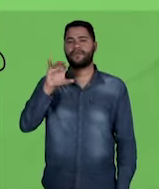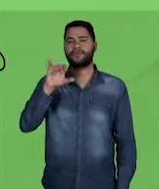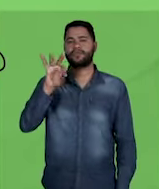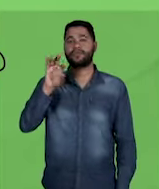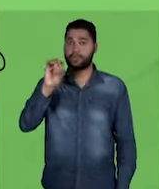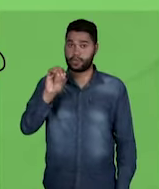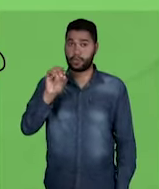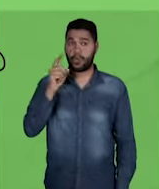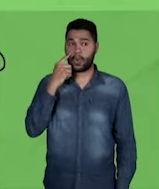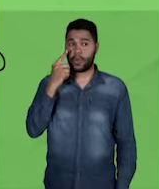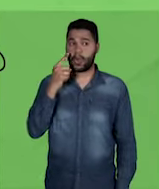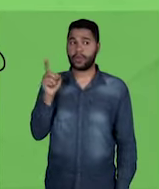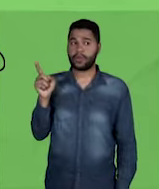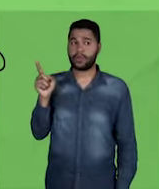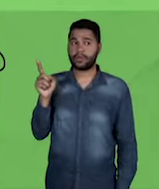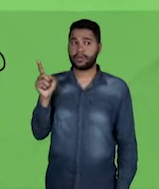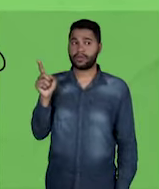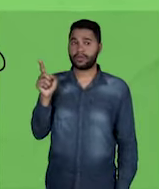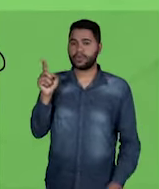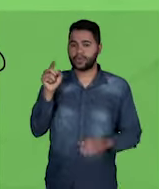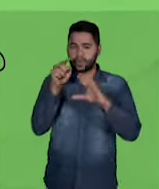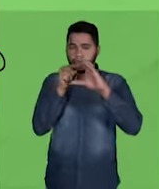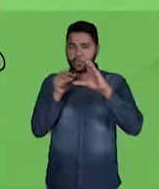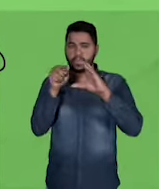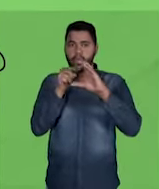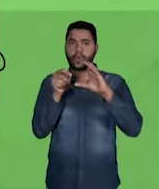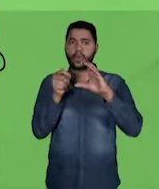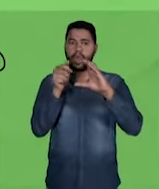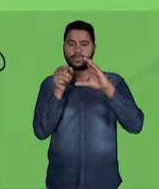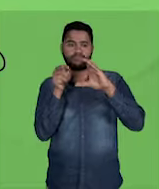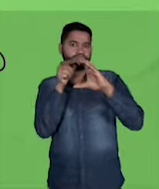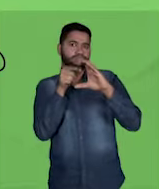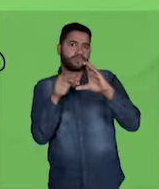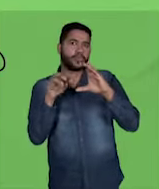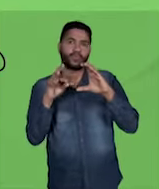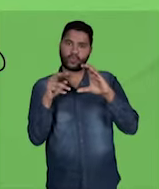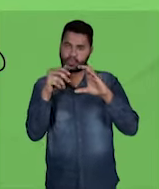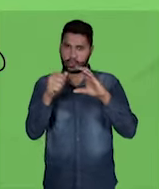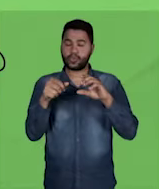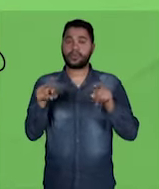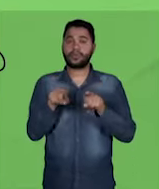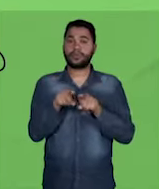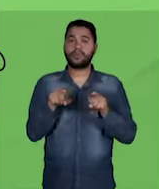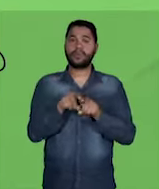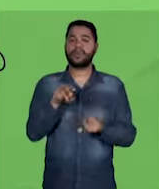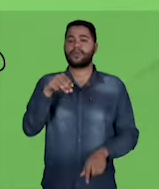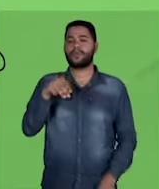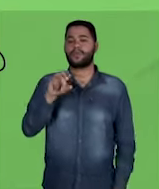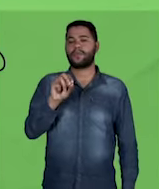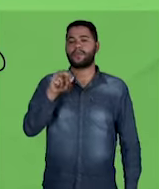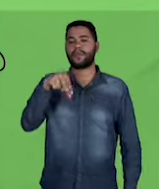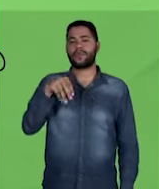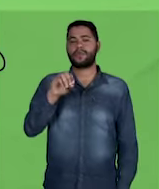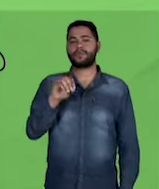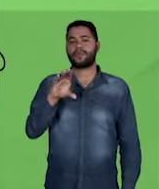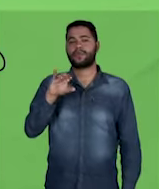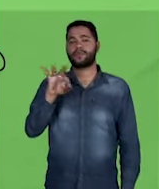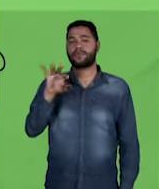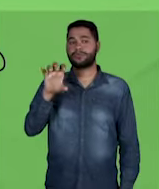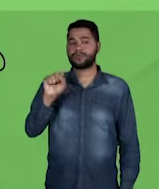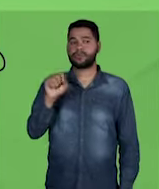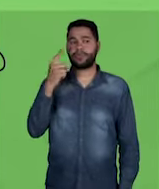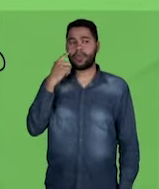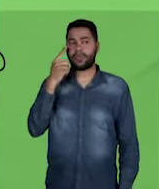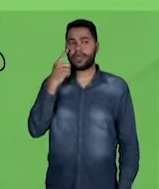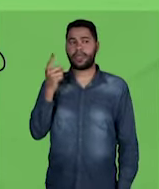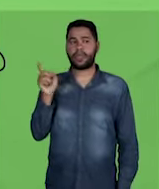gigante, aqui, ocupando mais da metade da célula. A gente tem os monócitos, que são